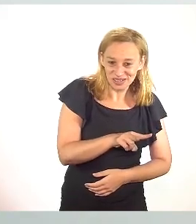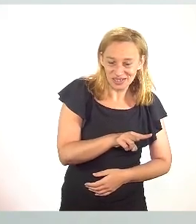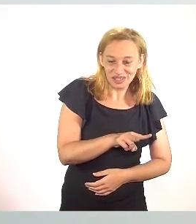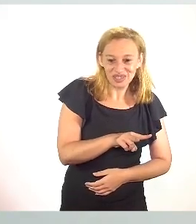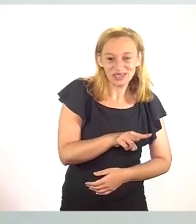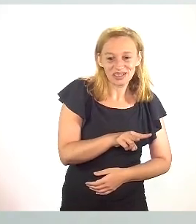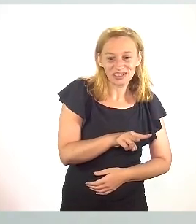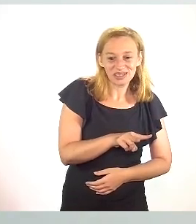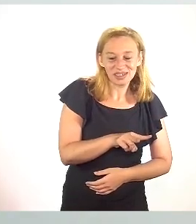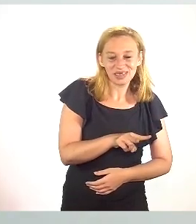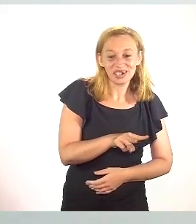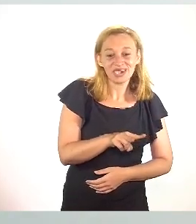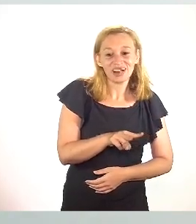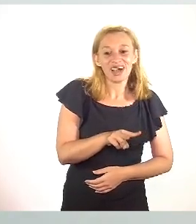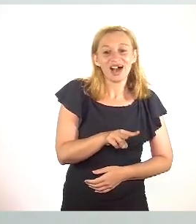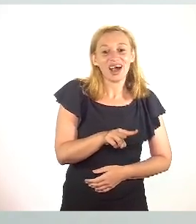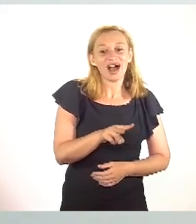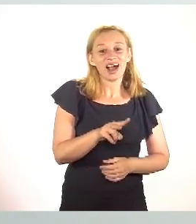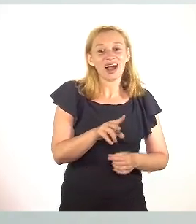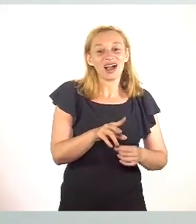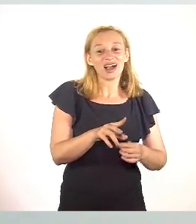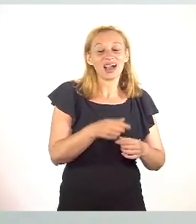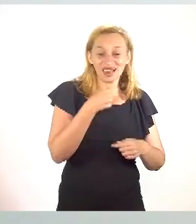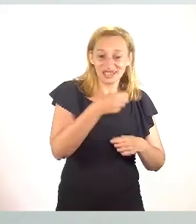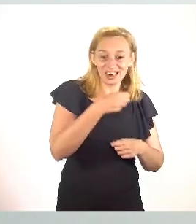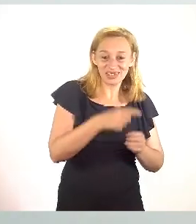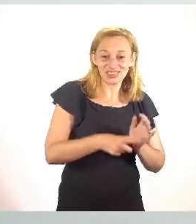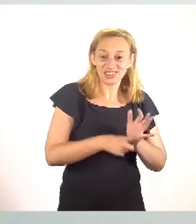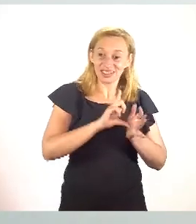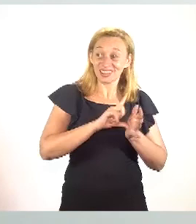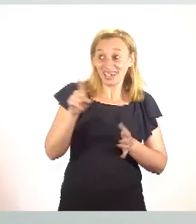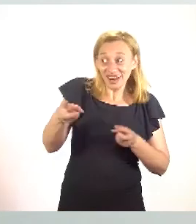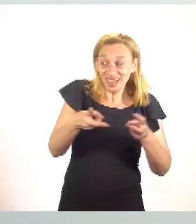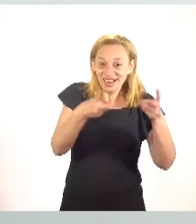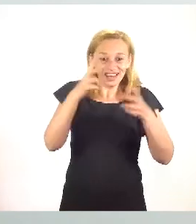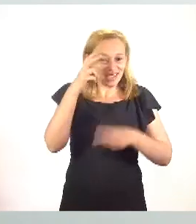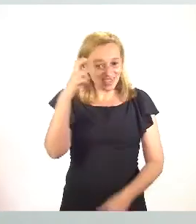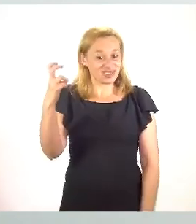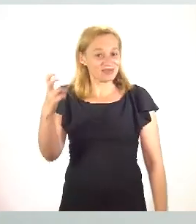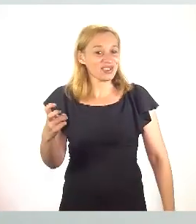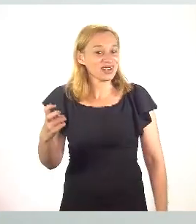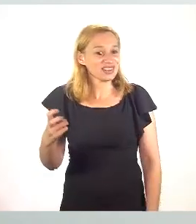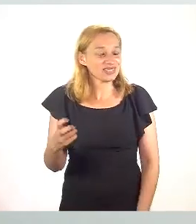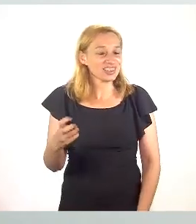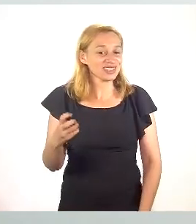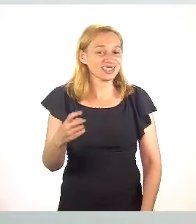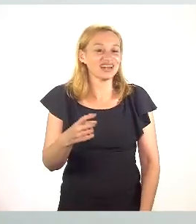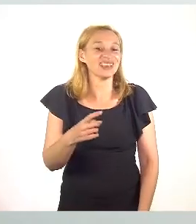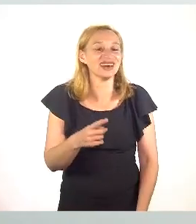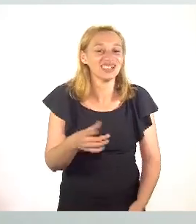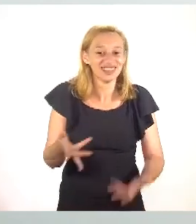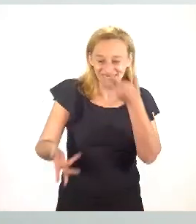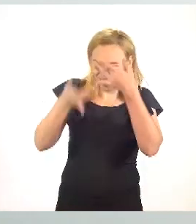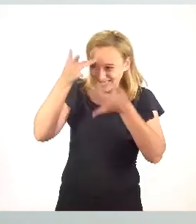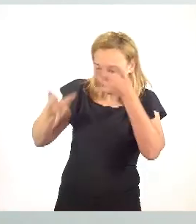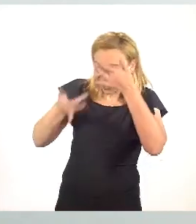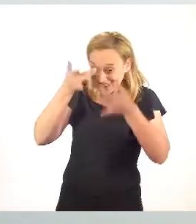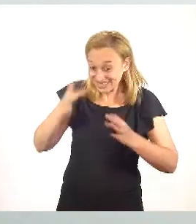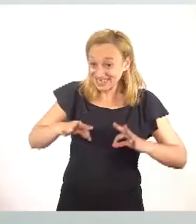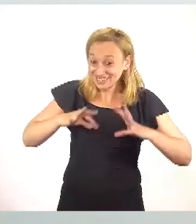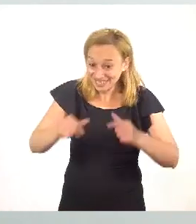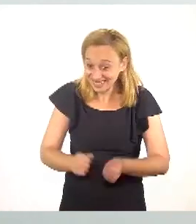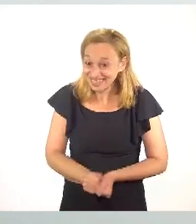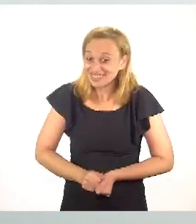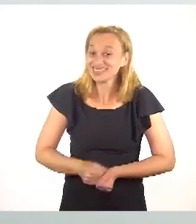arguição anterior, ele é suficientemente esperto para ter decorado pelo menos Sérgio Guerra. Por isso que eu não fiz